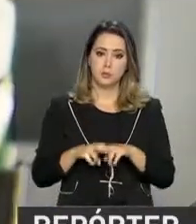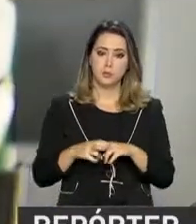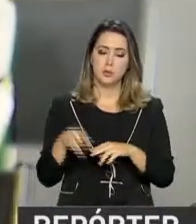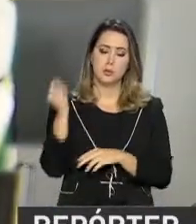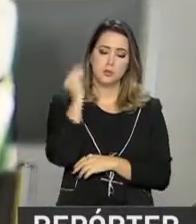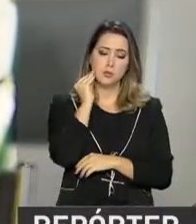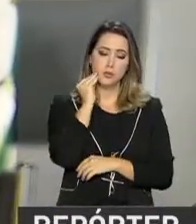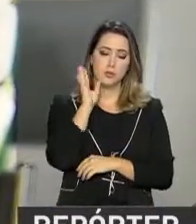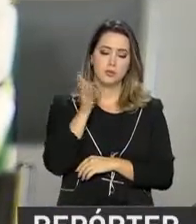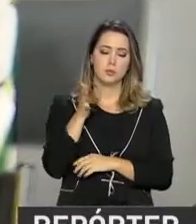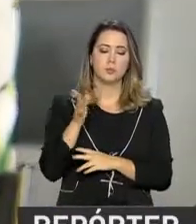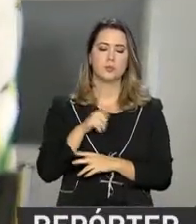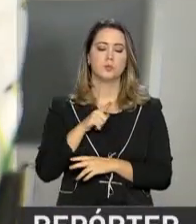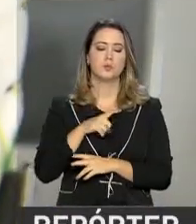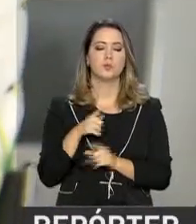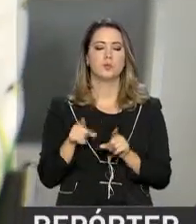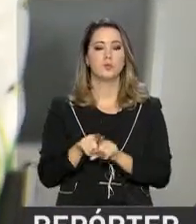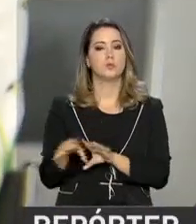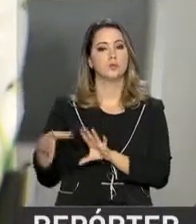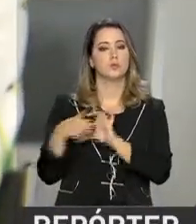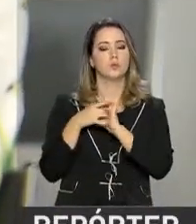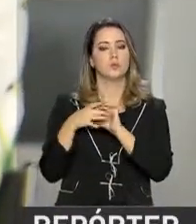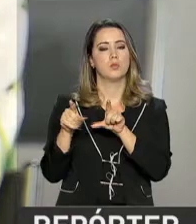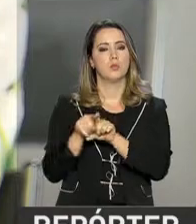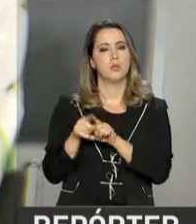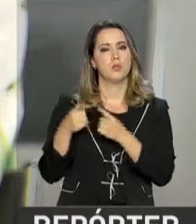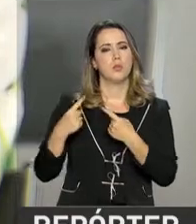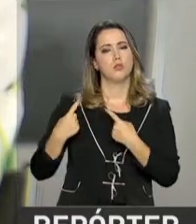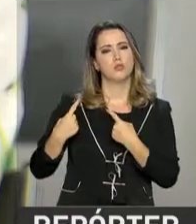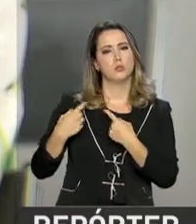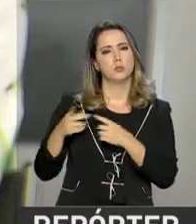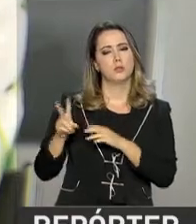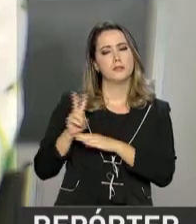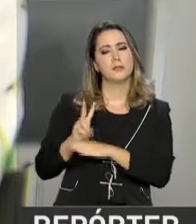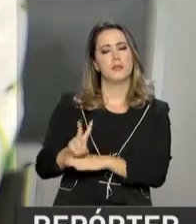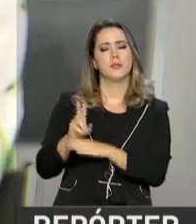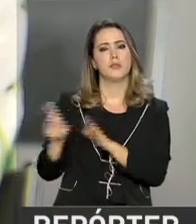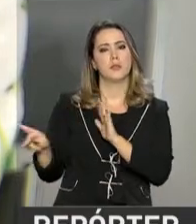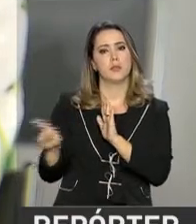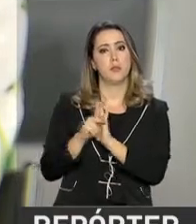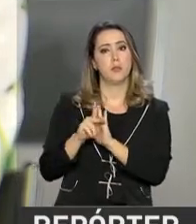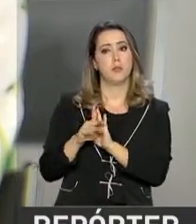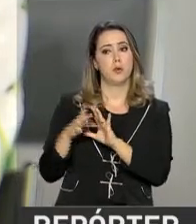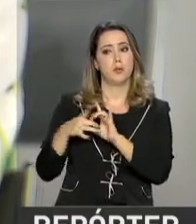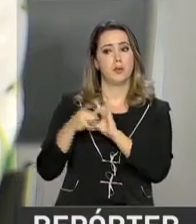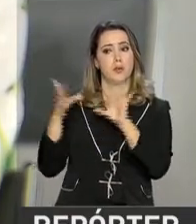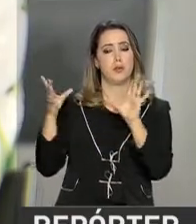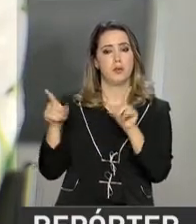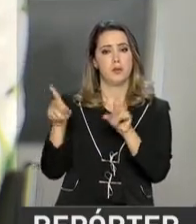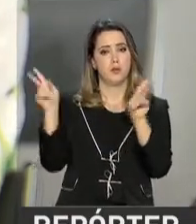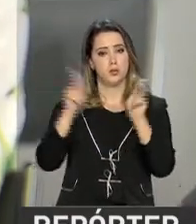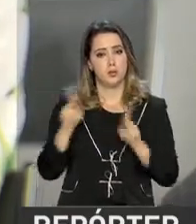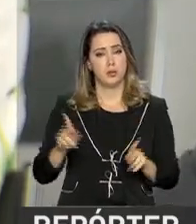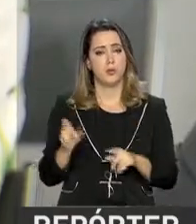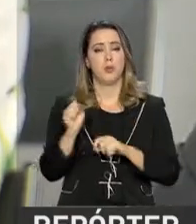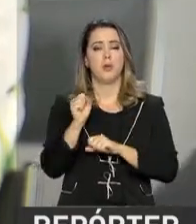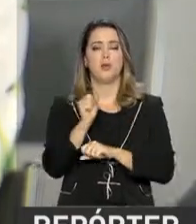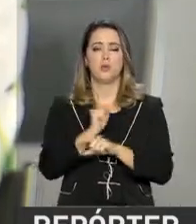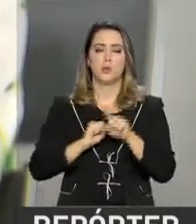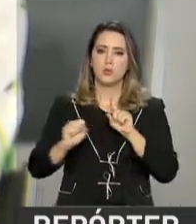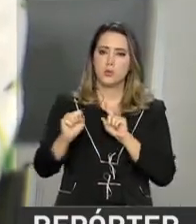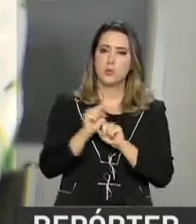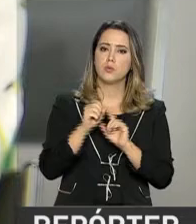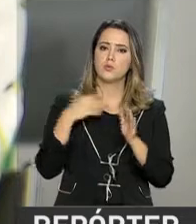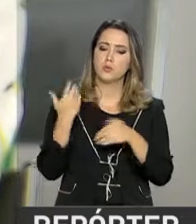o nosso parceiro uma defesa intransigente da sua própria soberania e danton associam necessário um programa